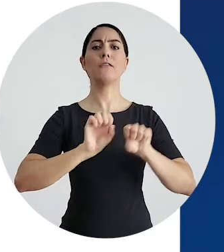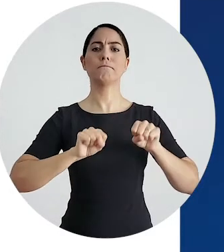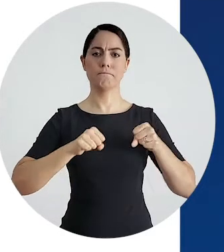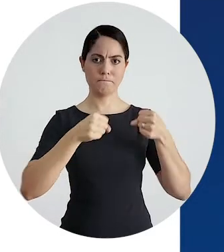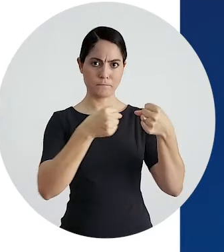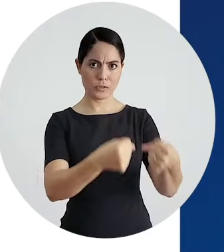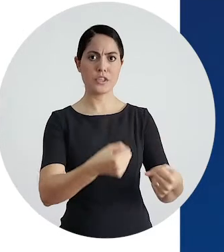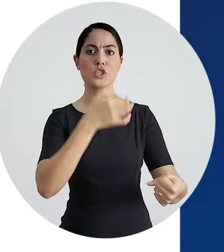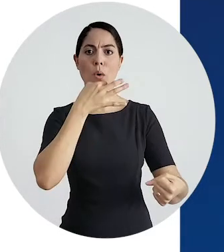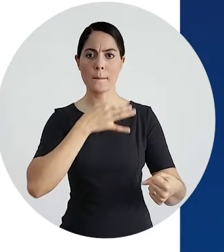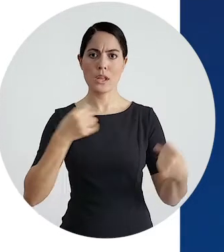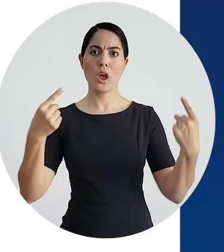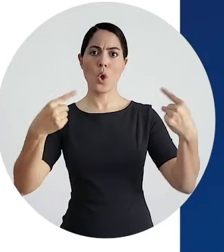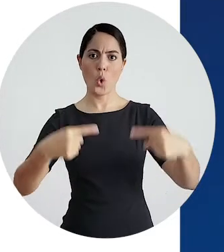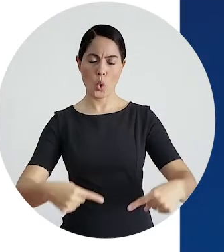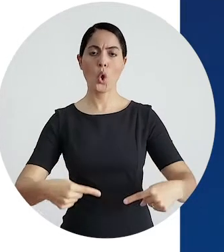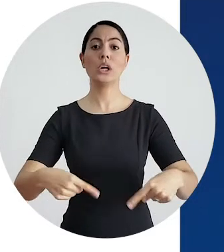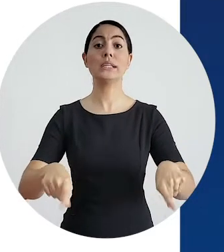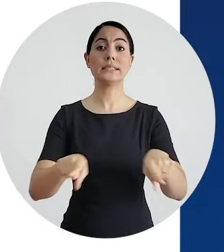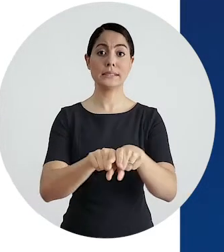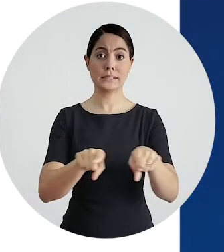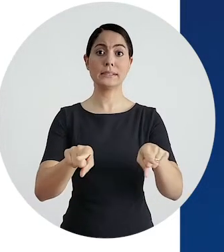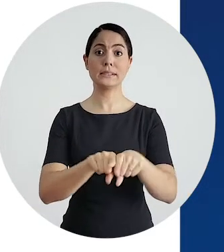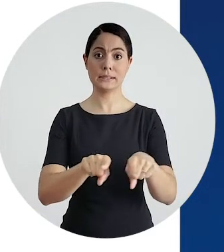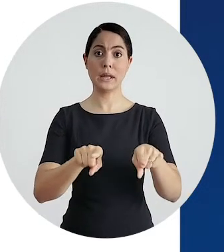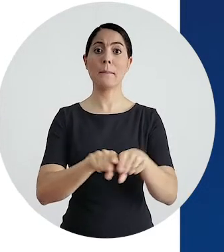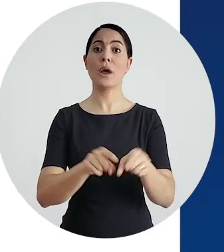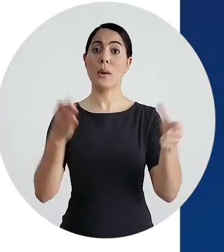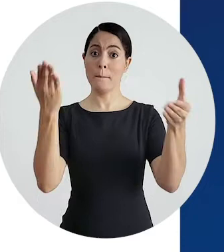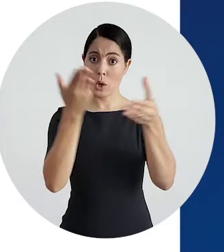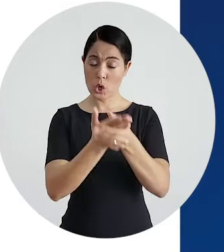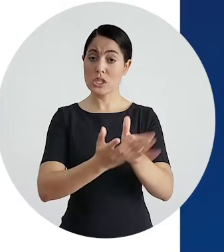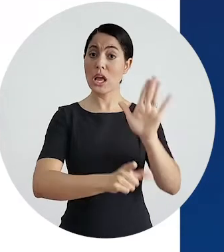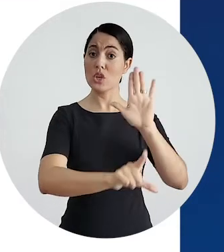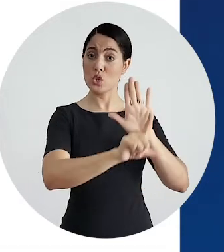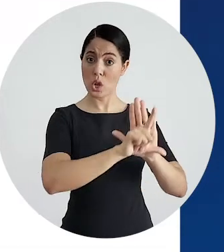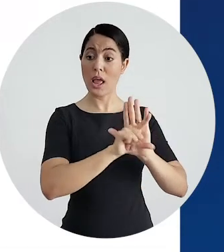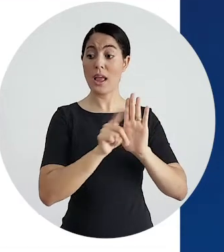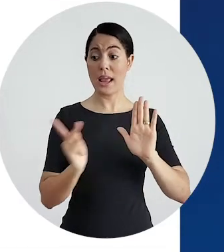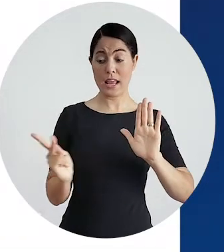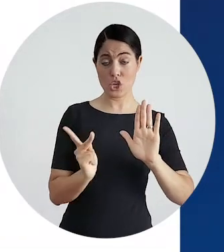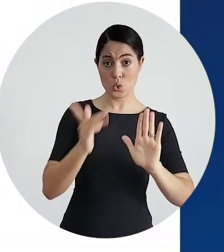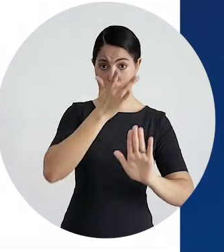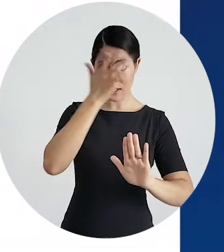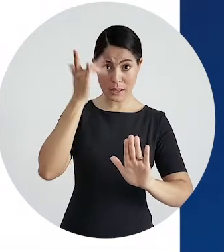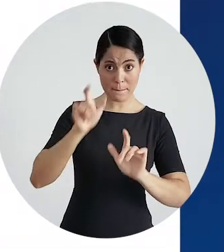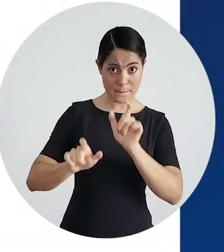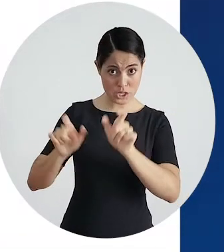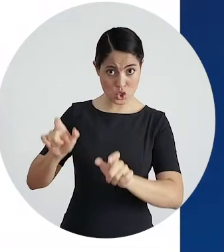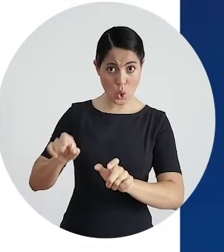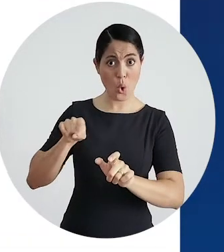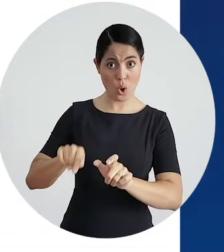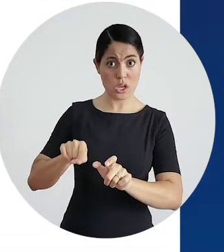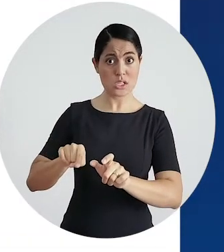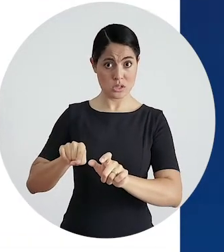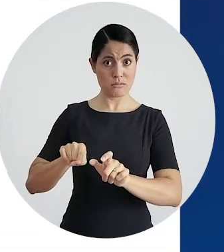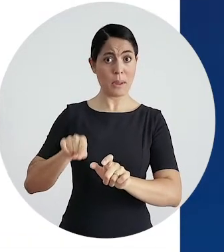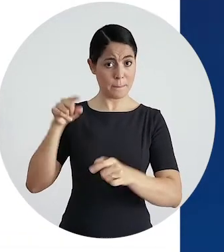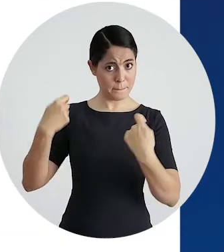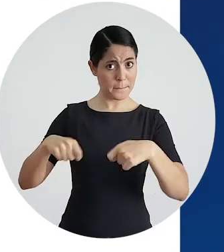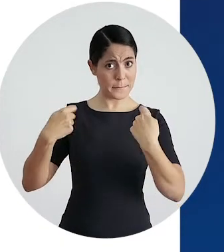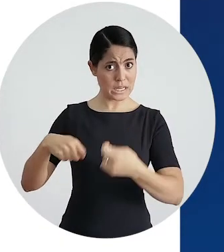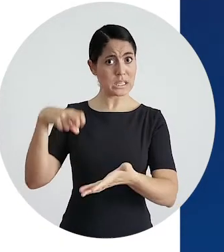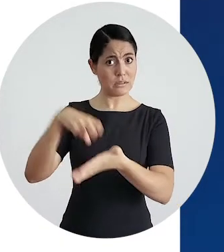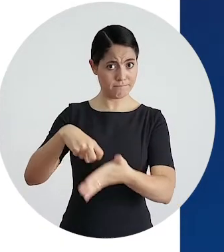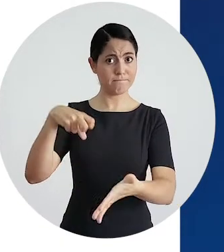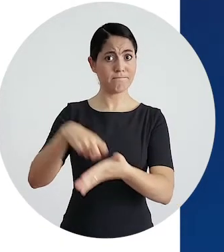ampla defesa e do contraditório, com o devido processo legal, possam os responsáveis pela morte do João Alberto